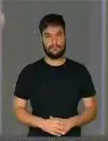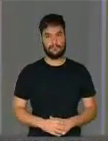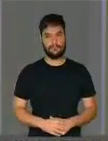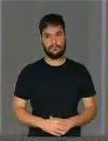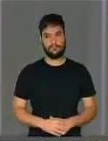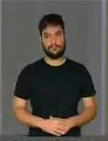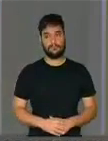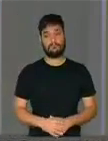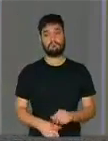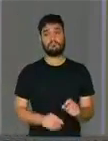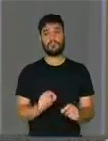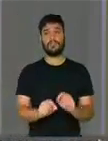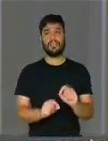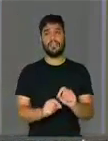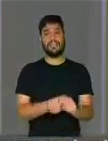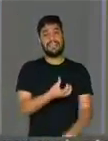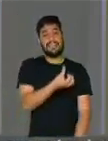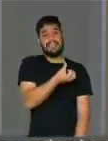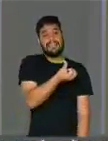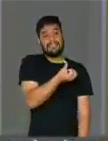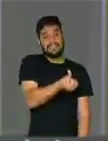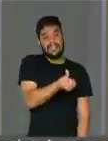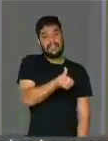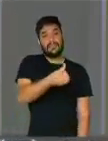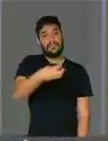O canalha demoliu